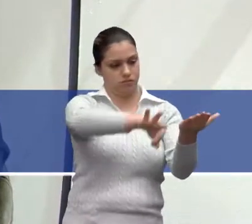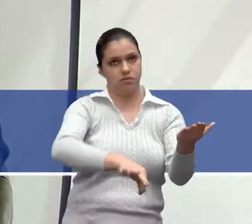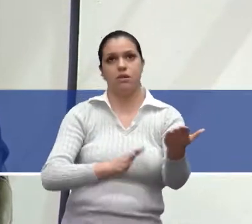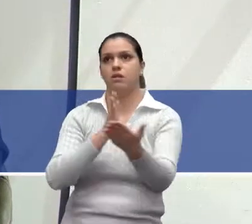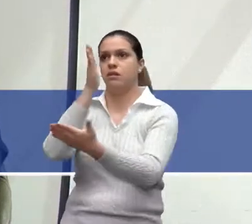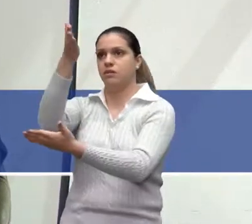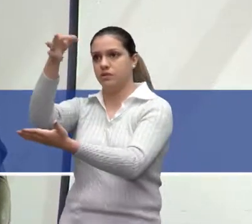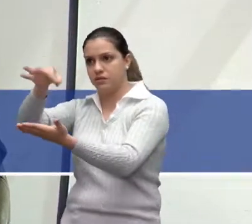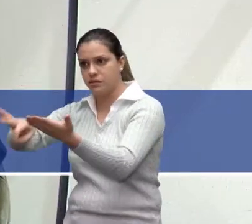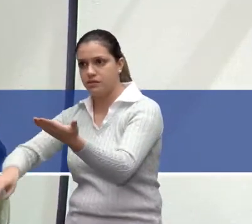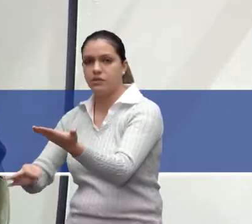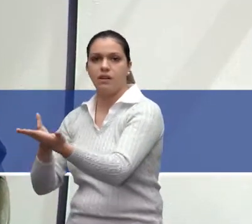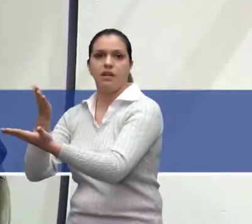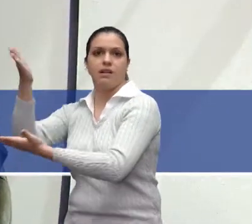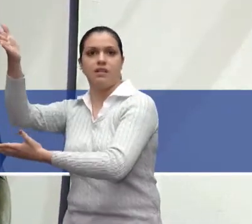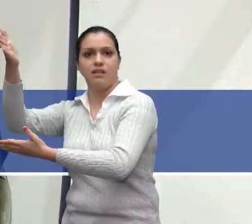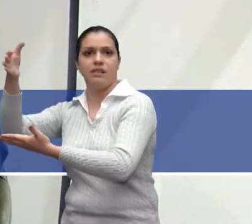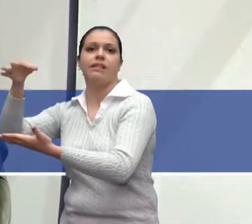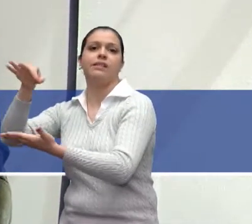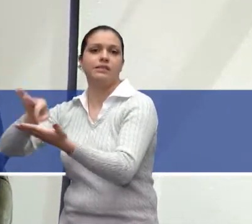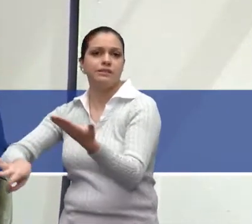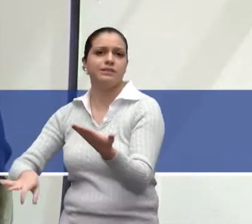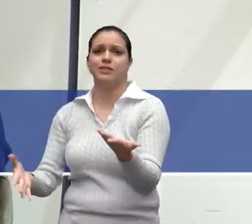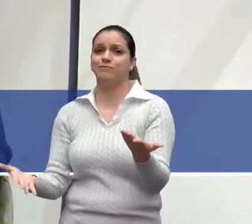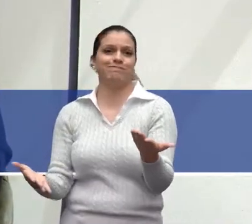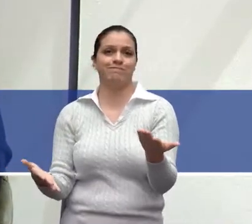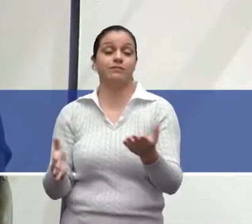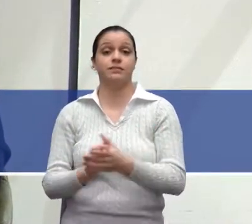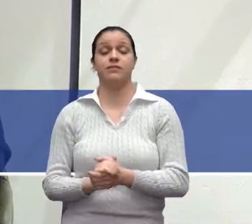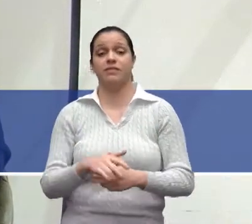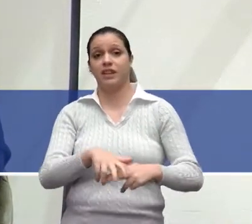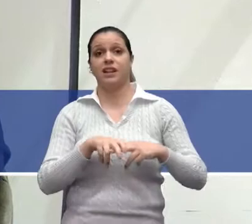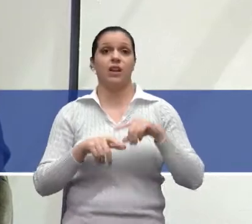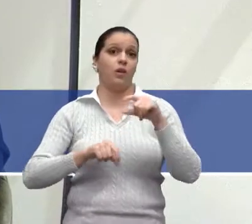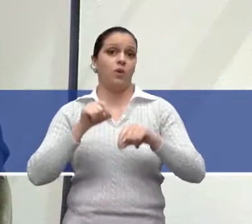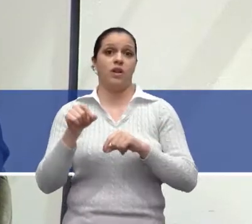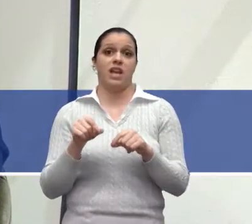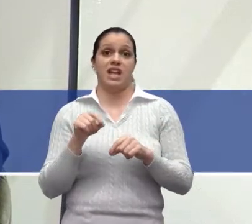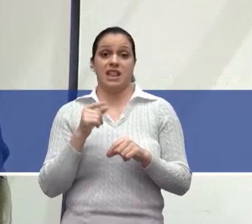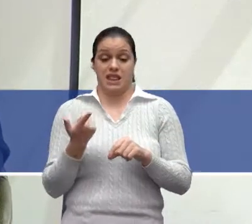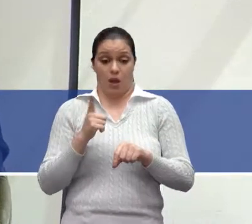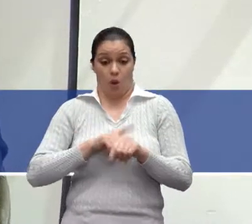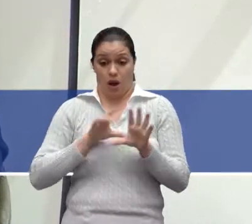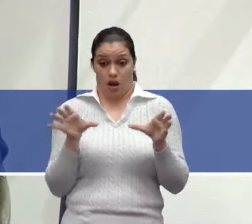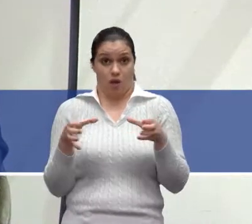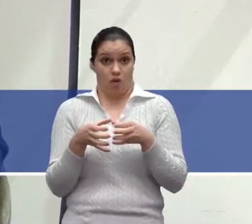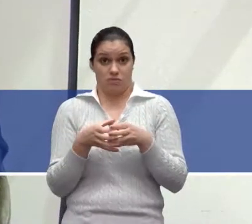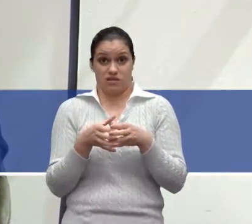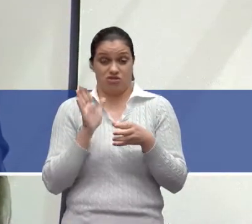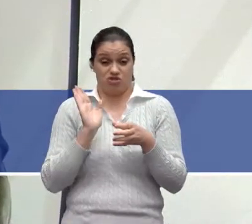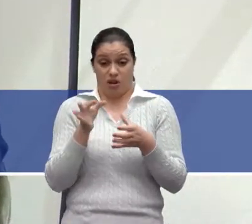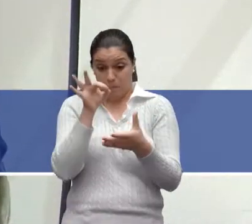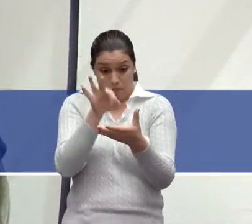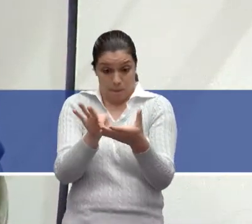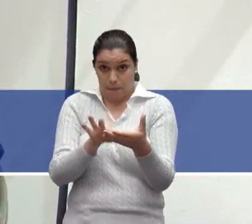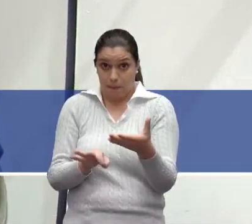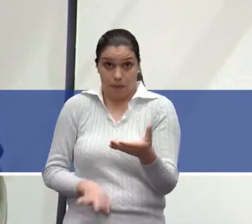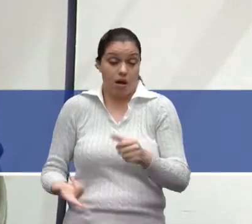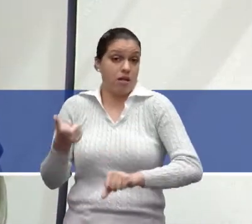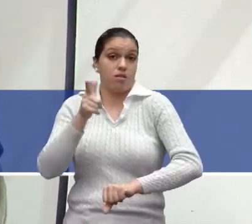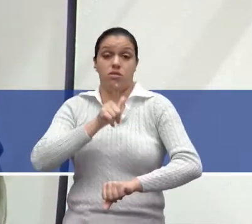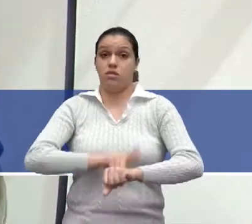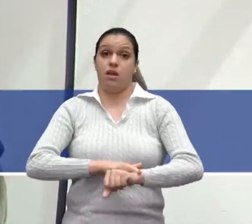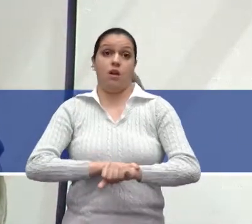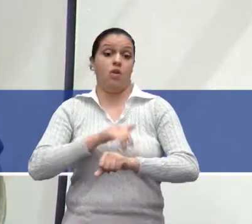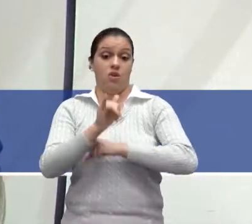até outro não vai mais existir. No momento que foi assinado por um deputado no gabinete, de uma comissão, por exemplo,